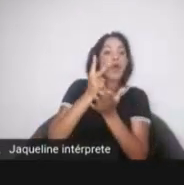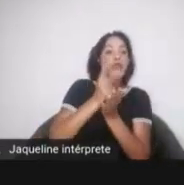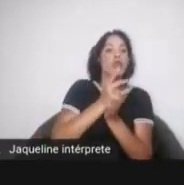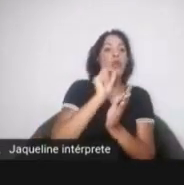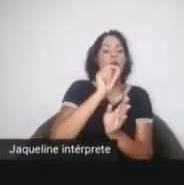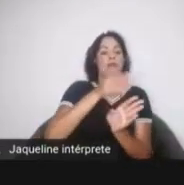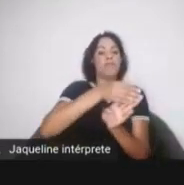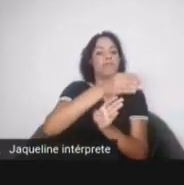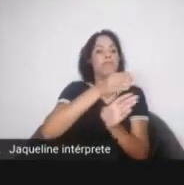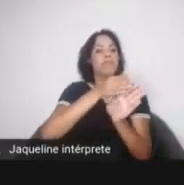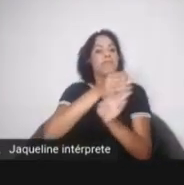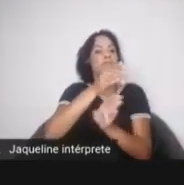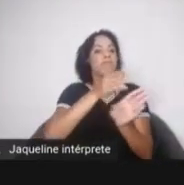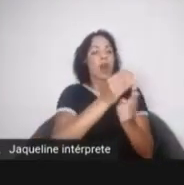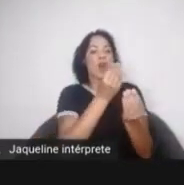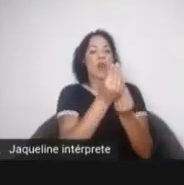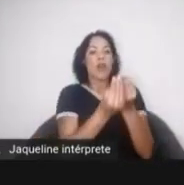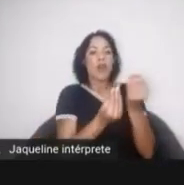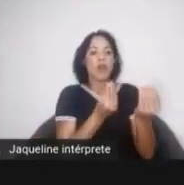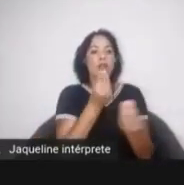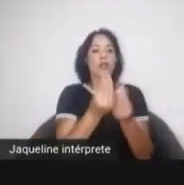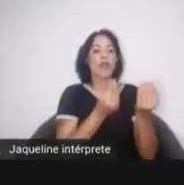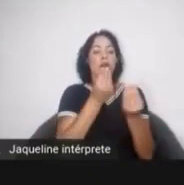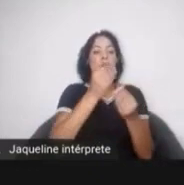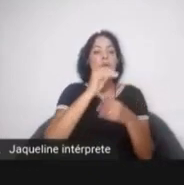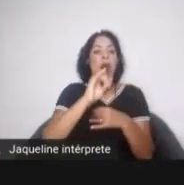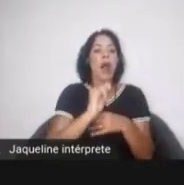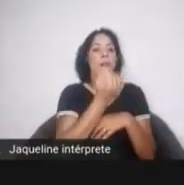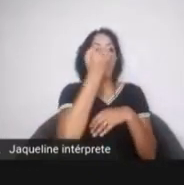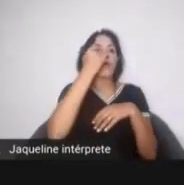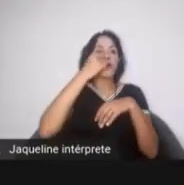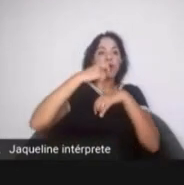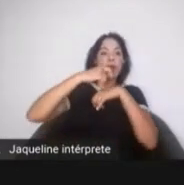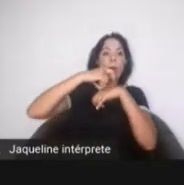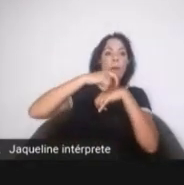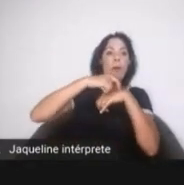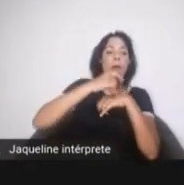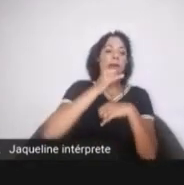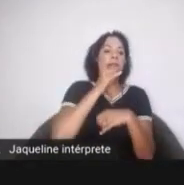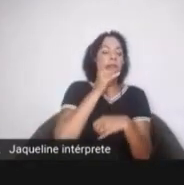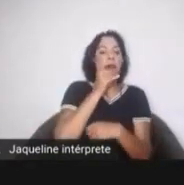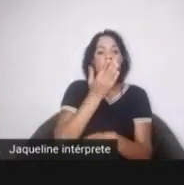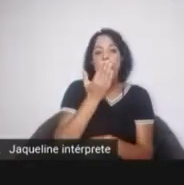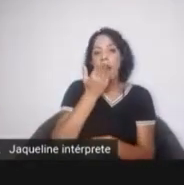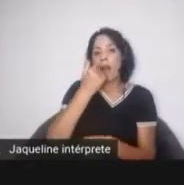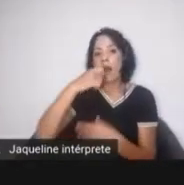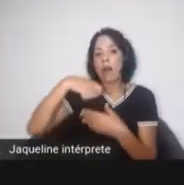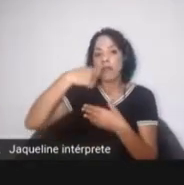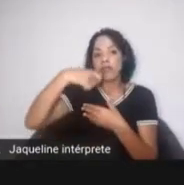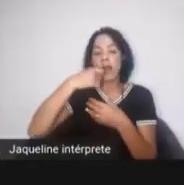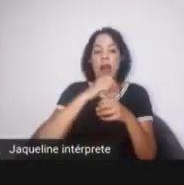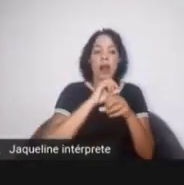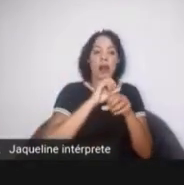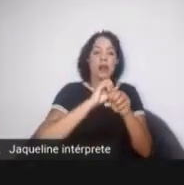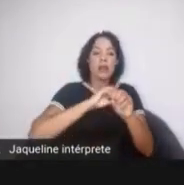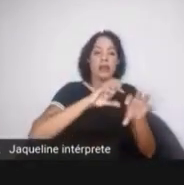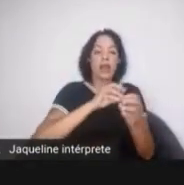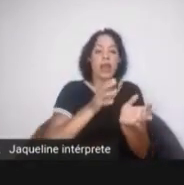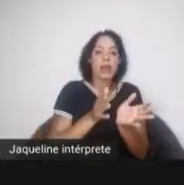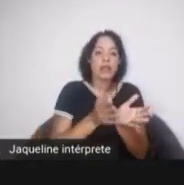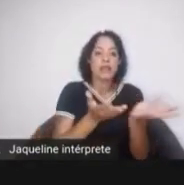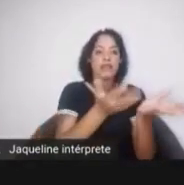em relação a aproveitar um momento de alimentação, um momento do banho, para fazer um estímulo, né,